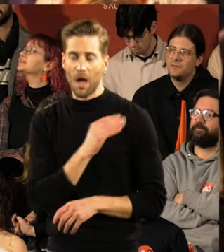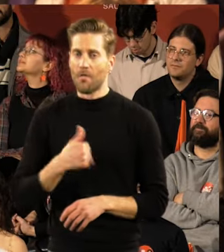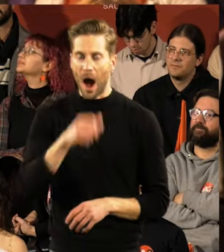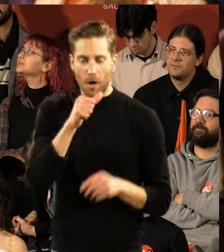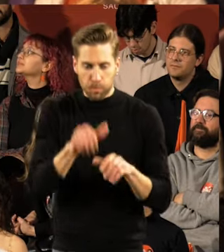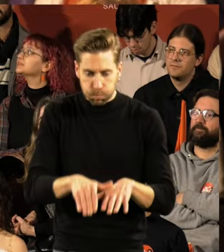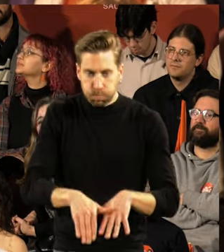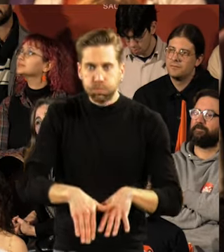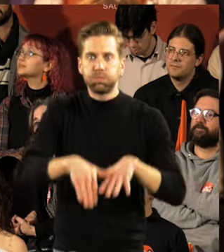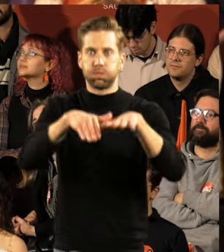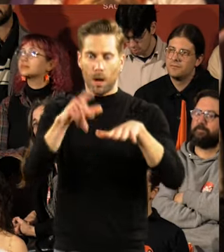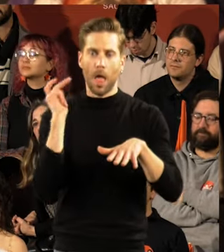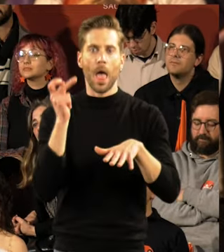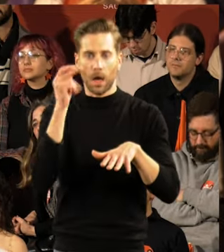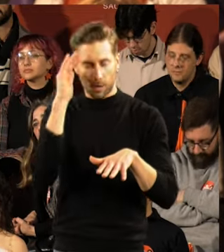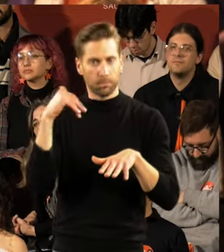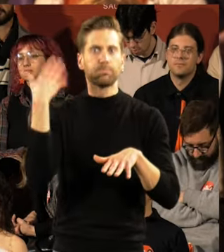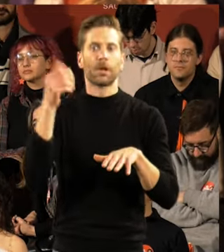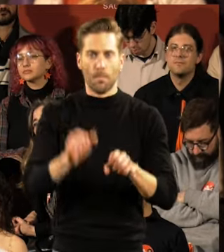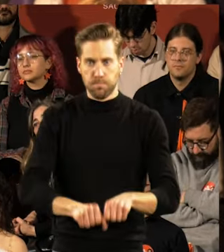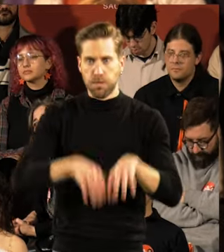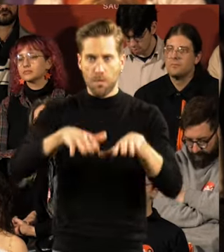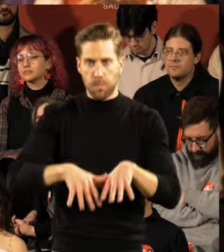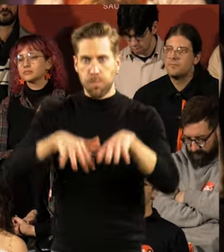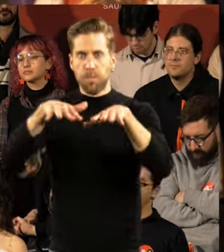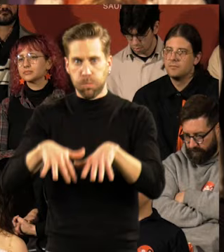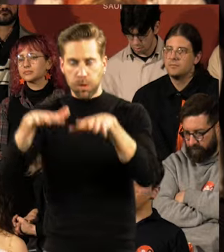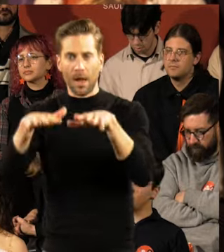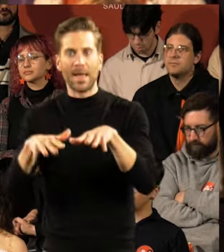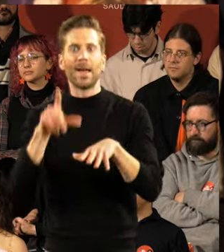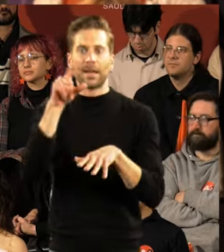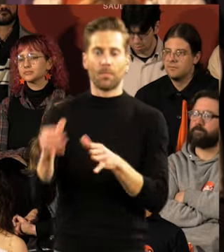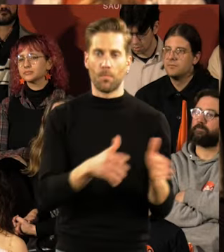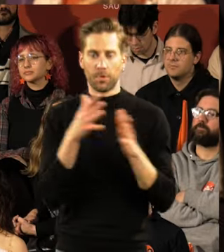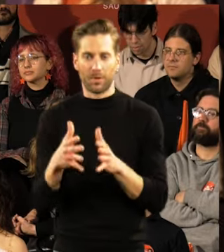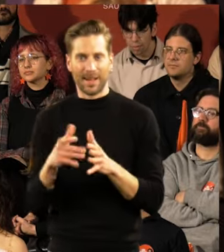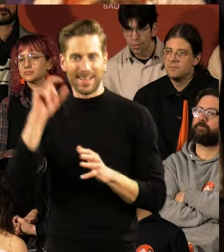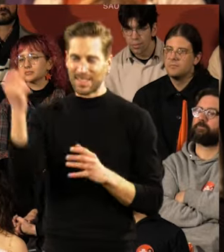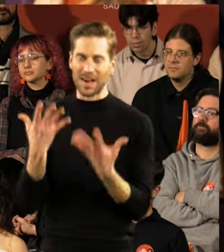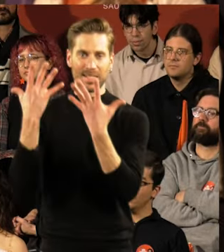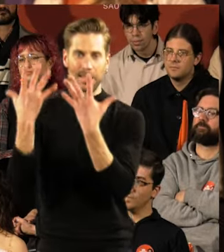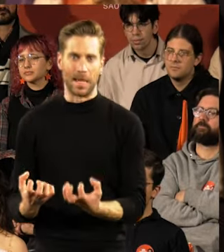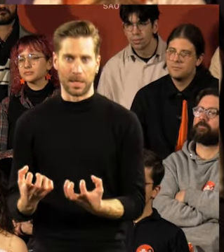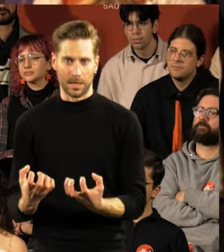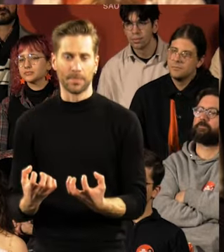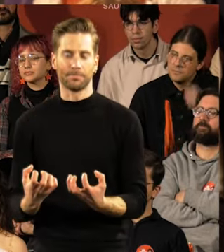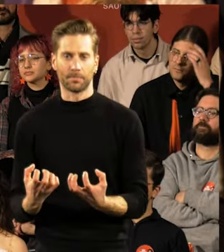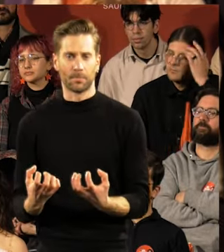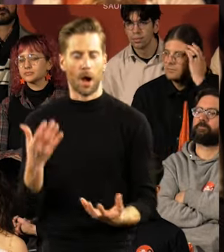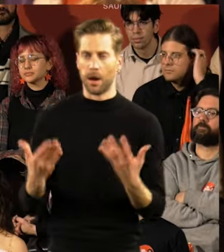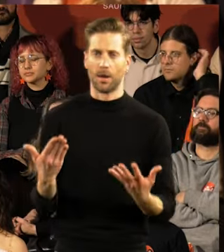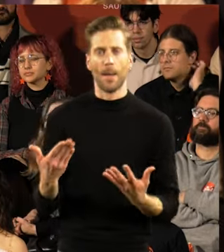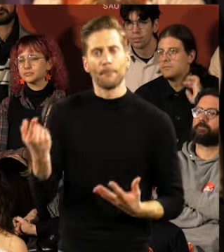cheias nos próximos anos em Portugal. Vamos também ter muito mais seca. E isso não é um contrassenso. E precisamos